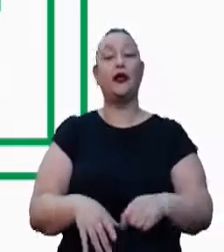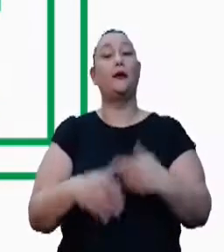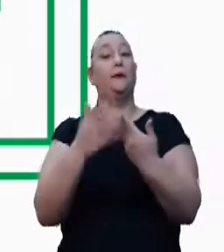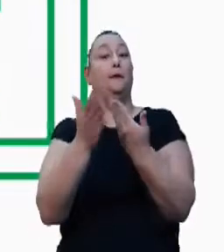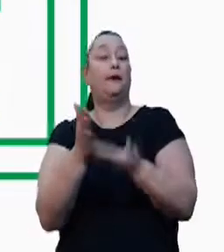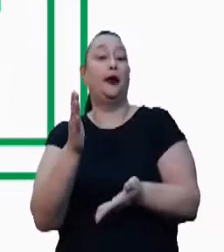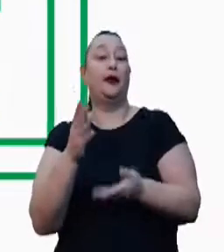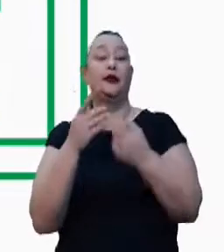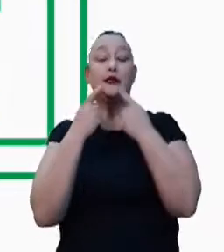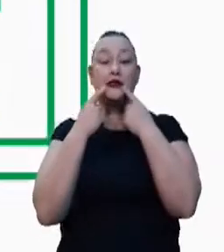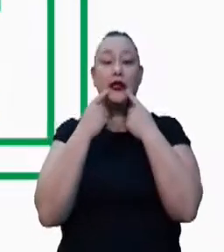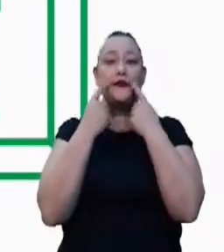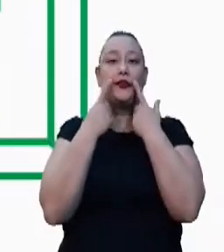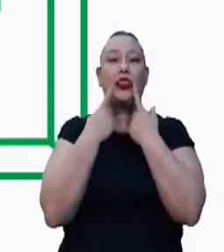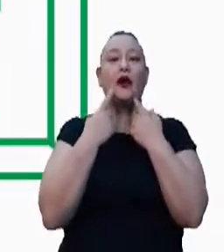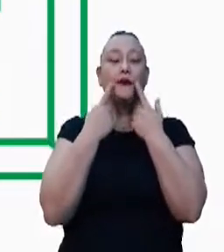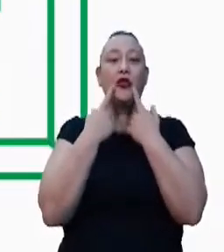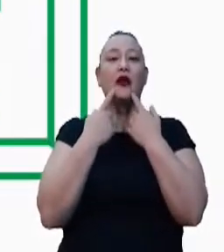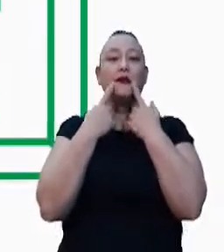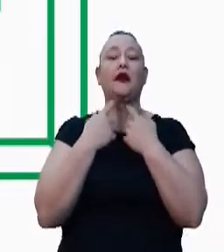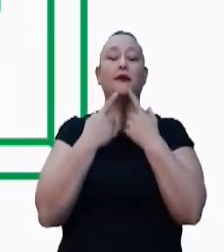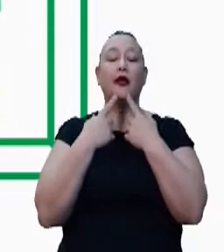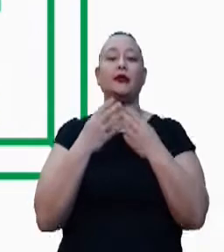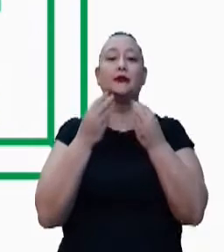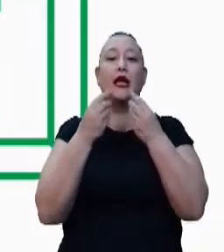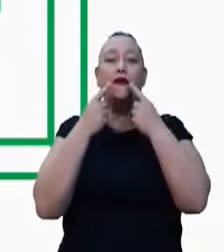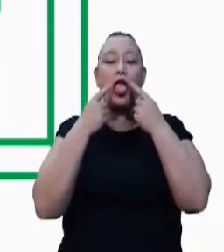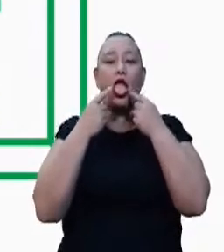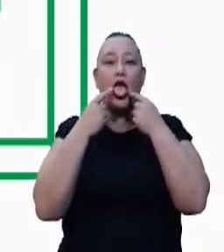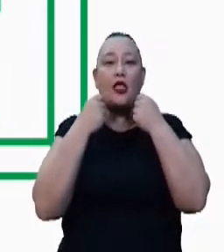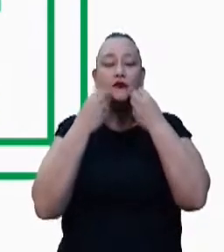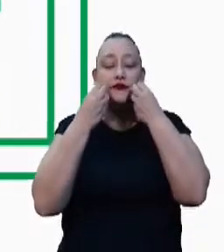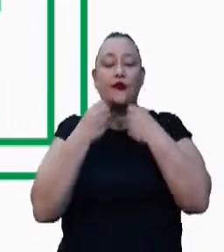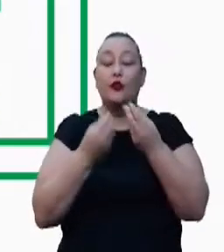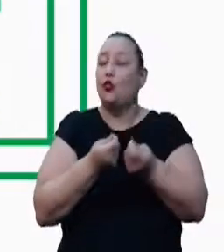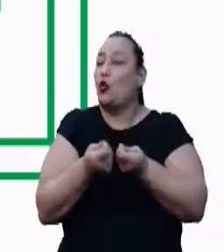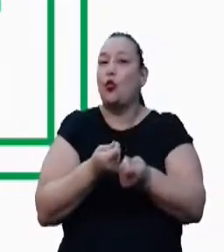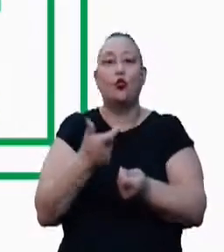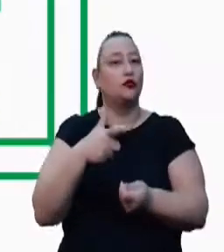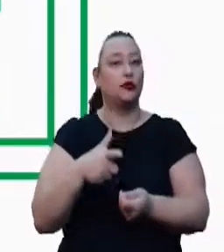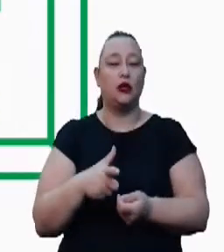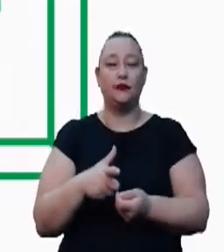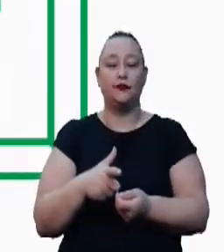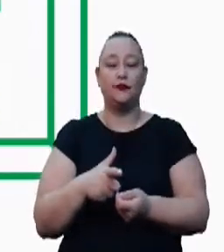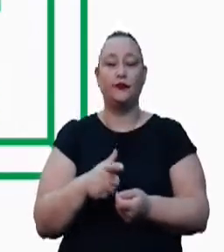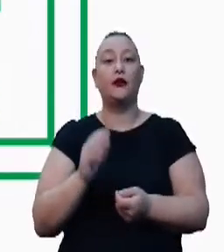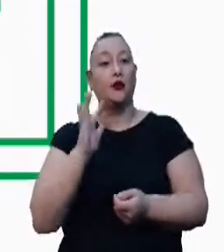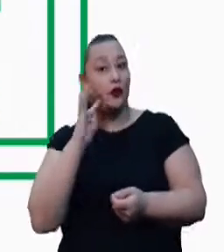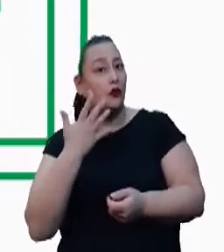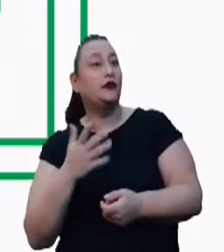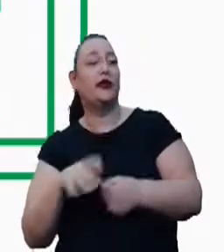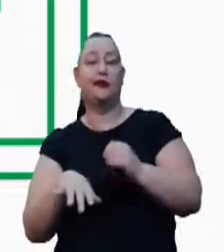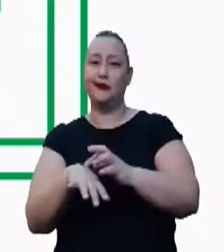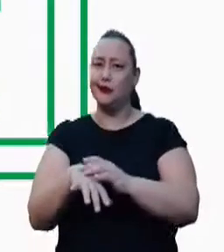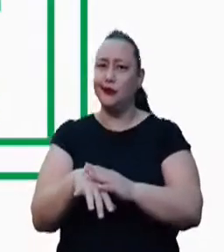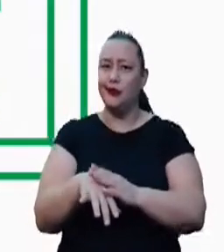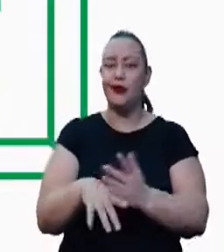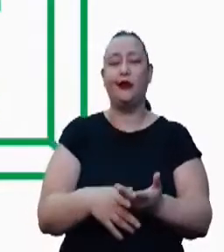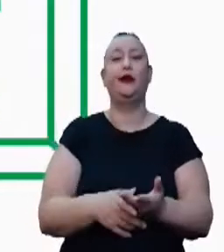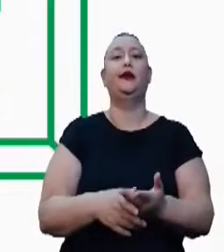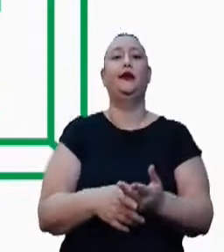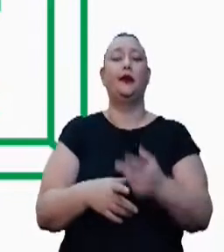de saliva, né, aquela pessoa que fica salivando e não tem o controle disso, como acontece em algumas doenças, até em